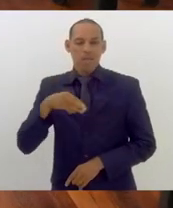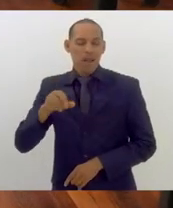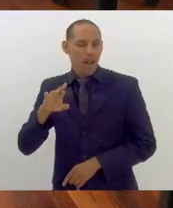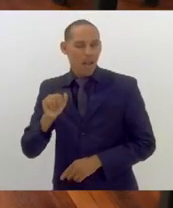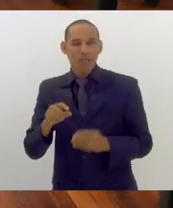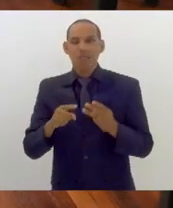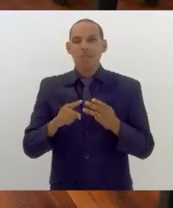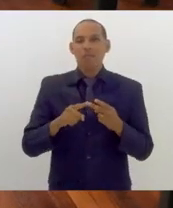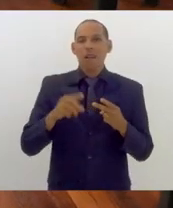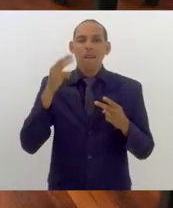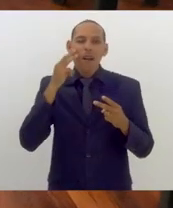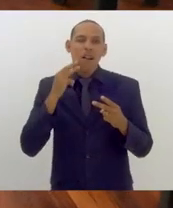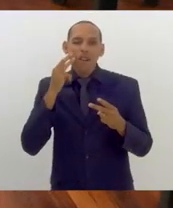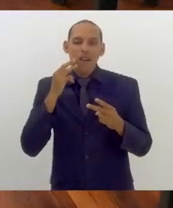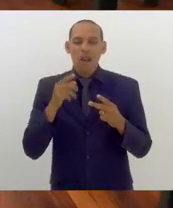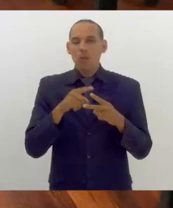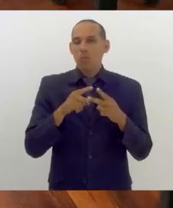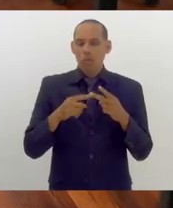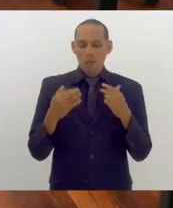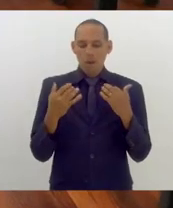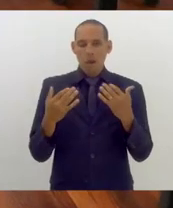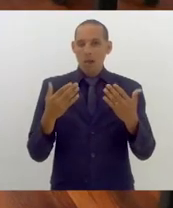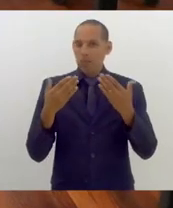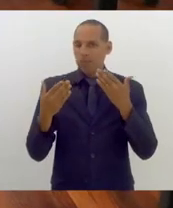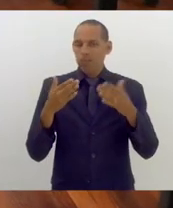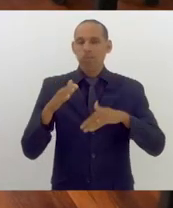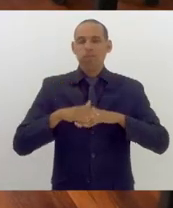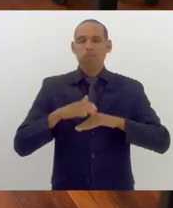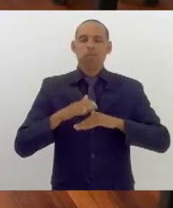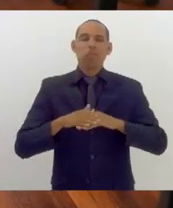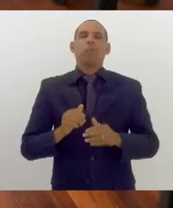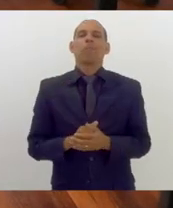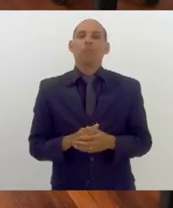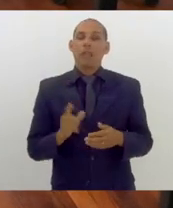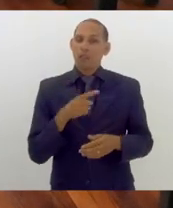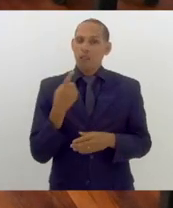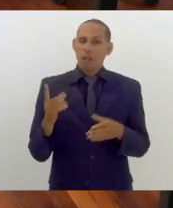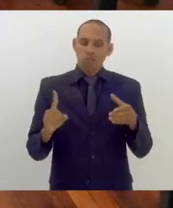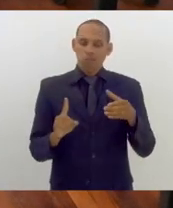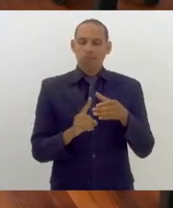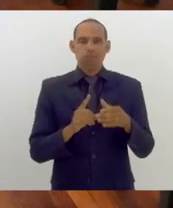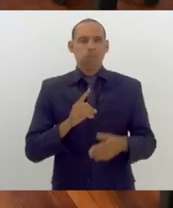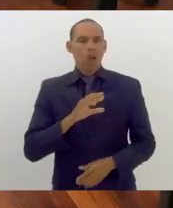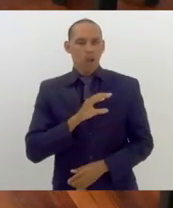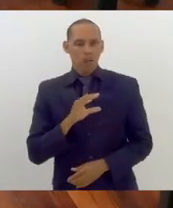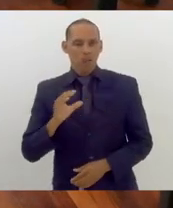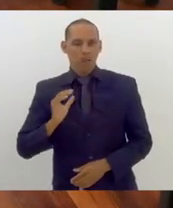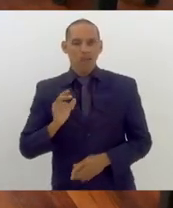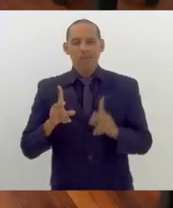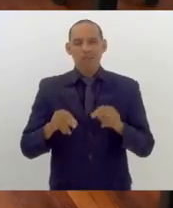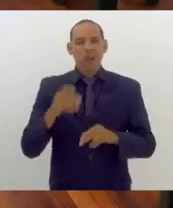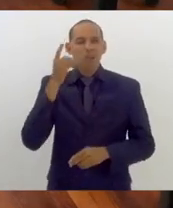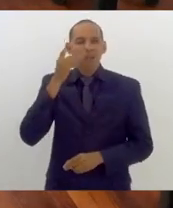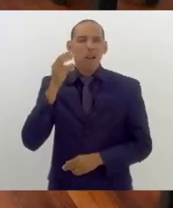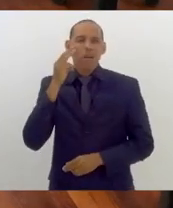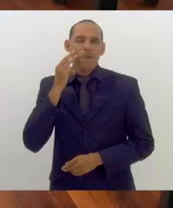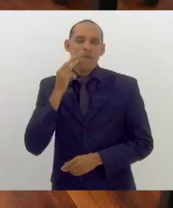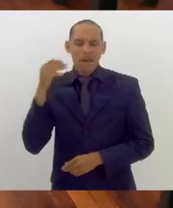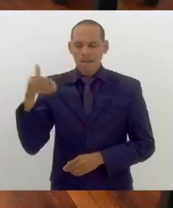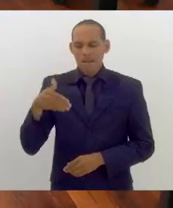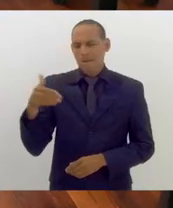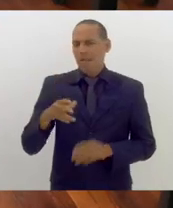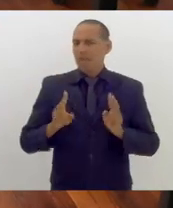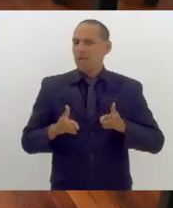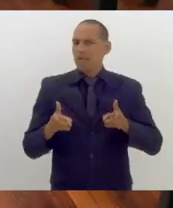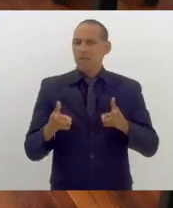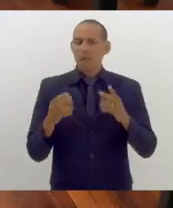valdec também que a gente fazerem parte da comissão como Deputado valdeck ele sempre participou das audiências